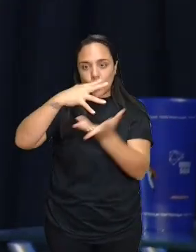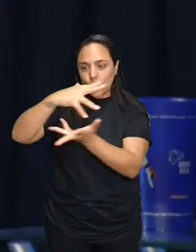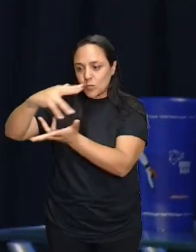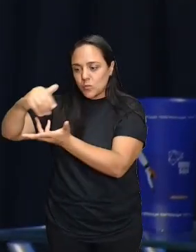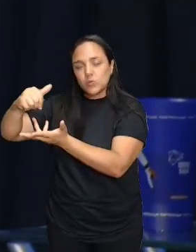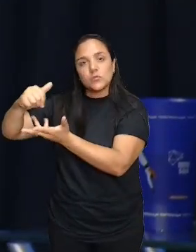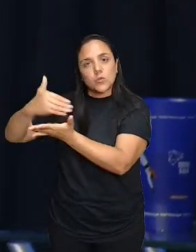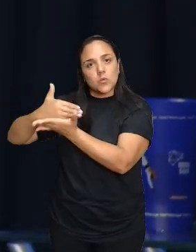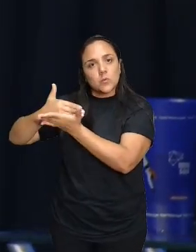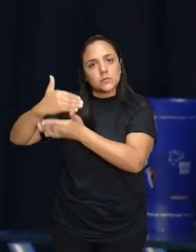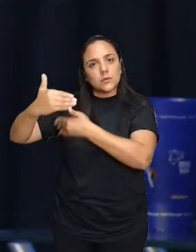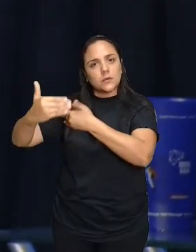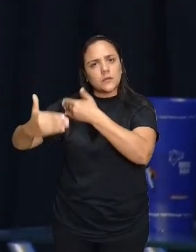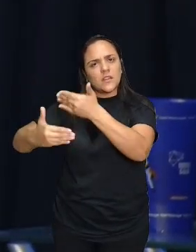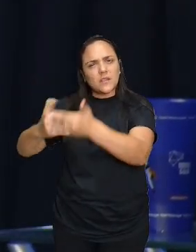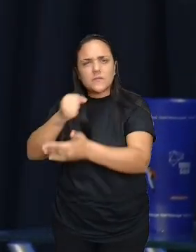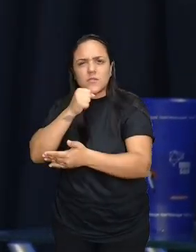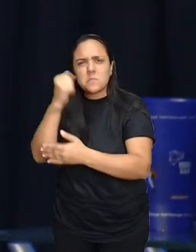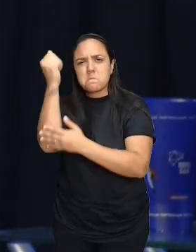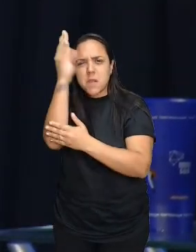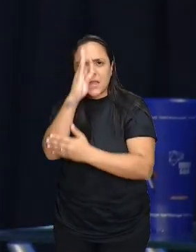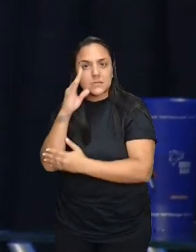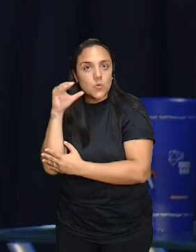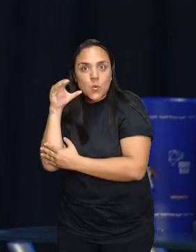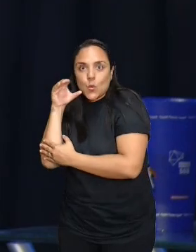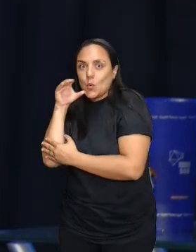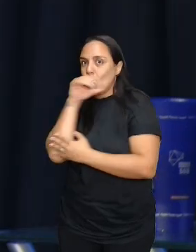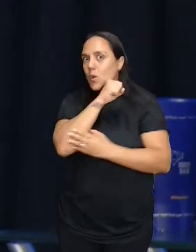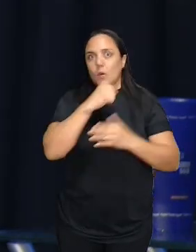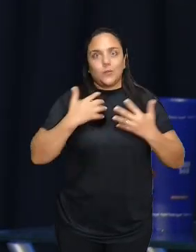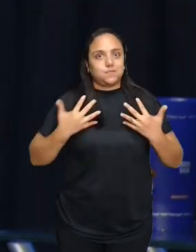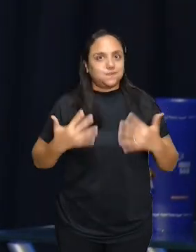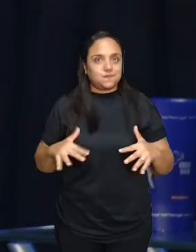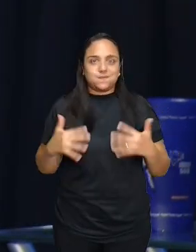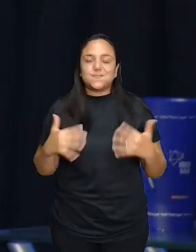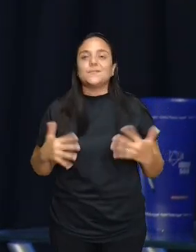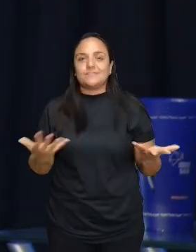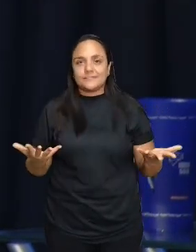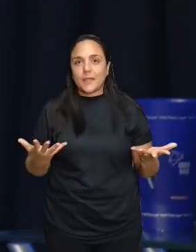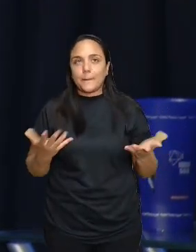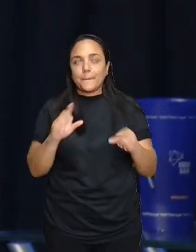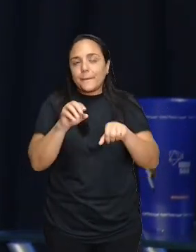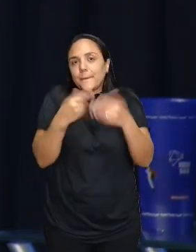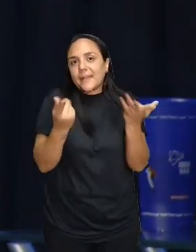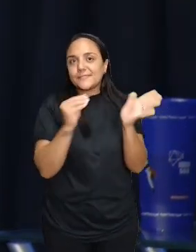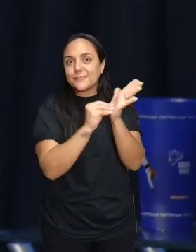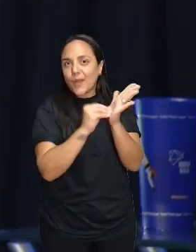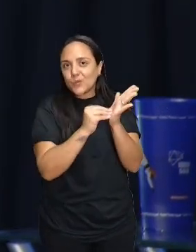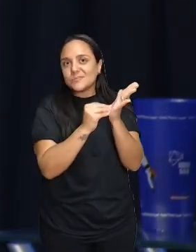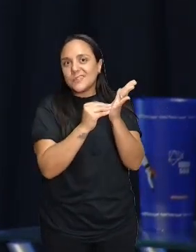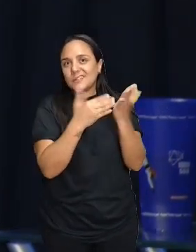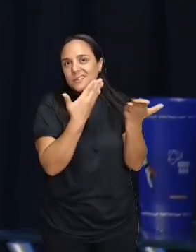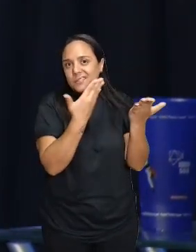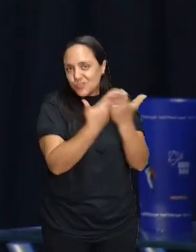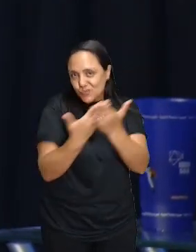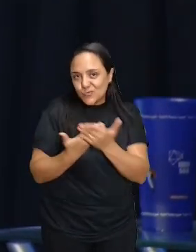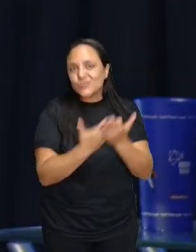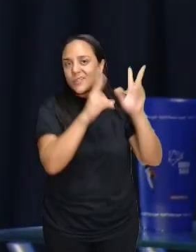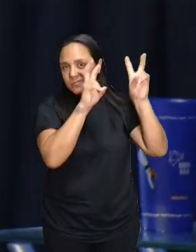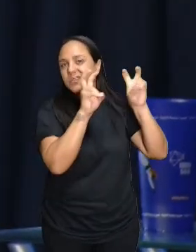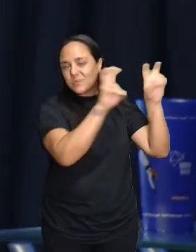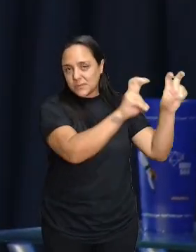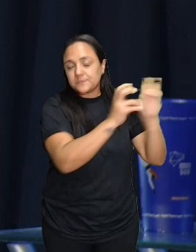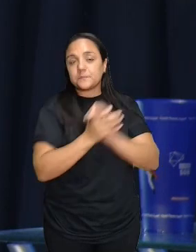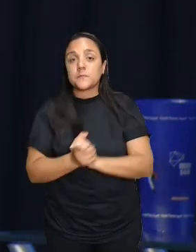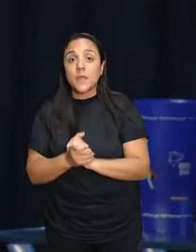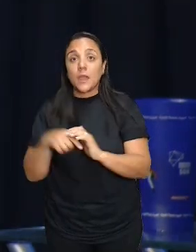o Brasil de forma ainda mais rápida, e pouco se falava sobre isso. E aí, em 2014, no Lab, eu criei um projeto social que